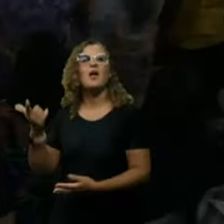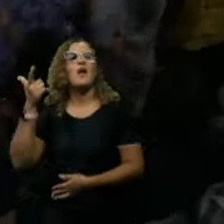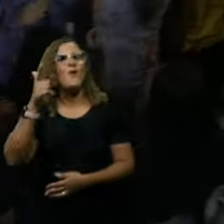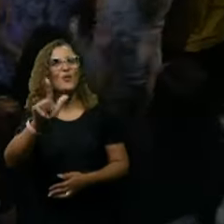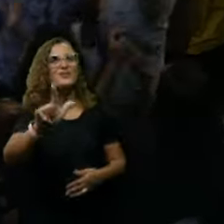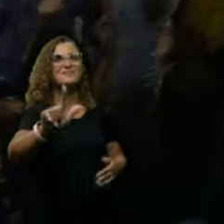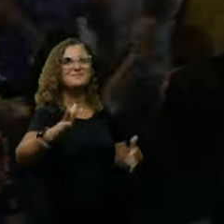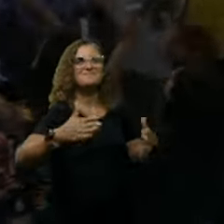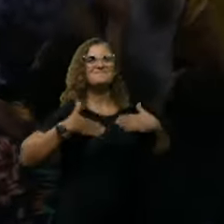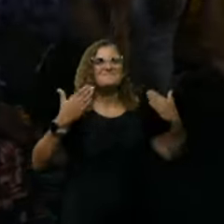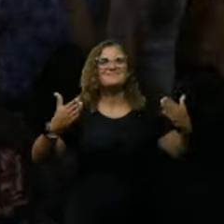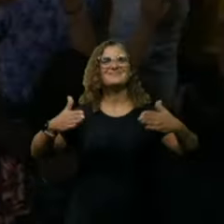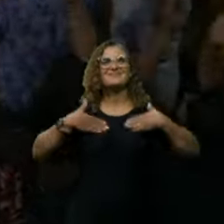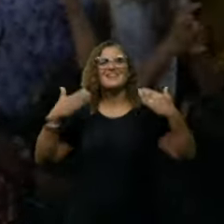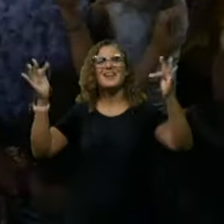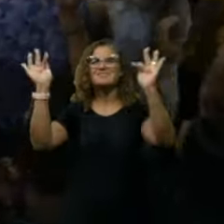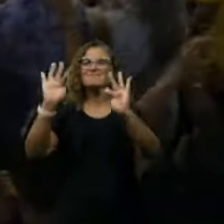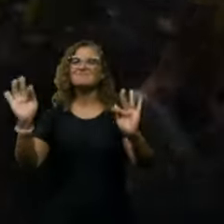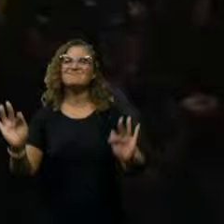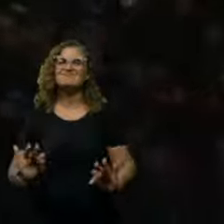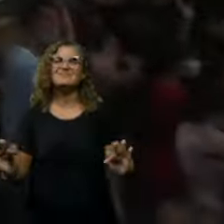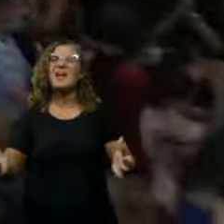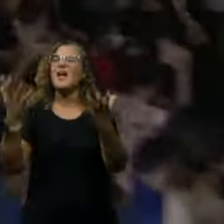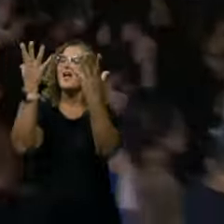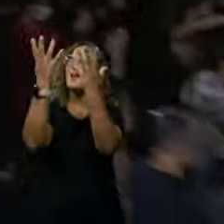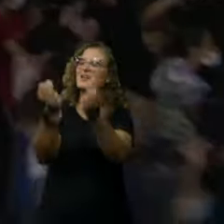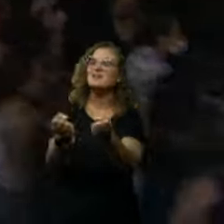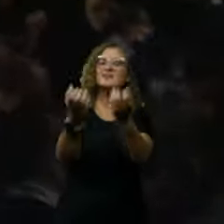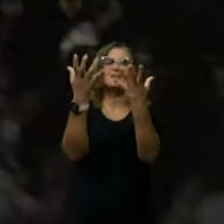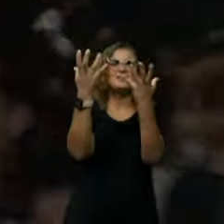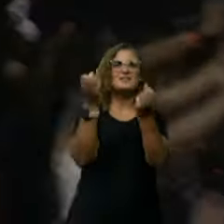o recebe recebe recebe